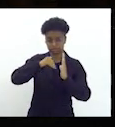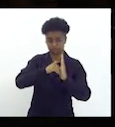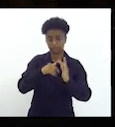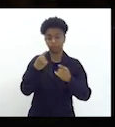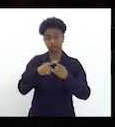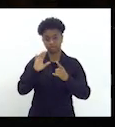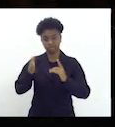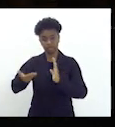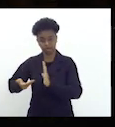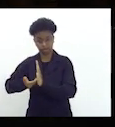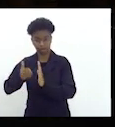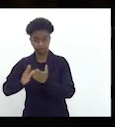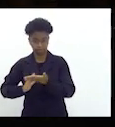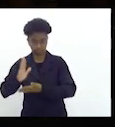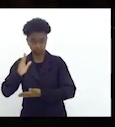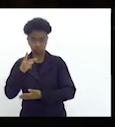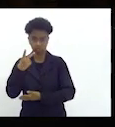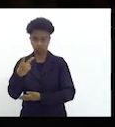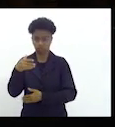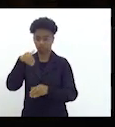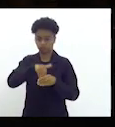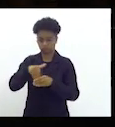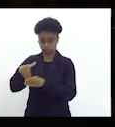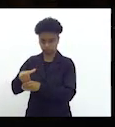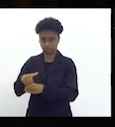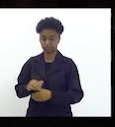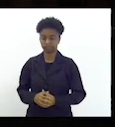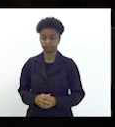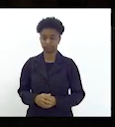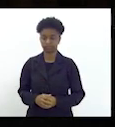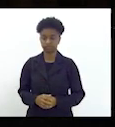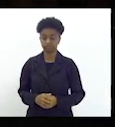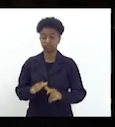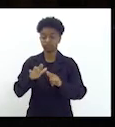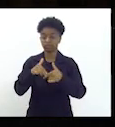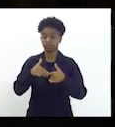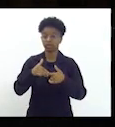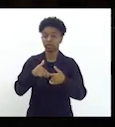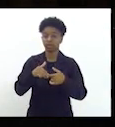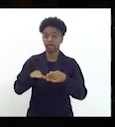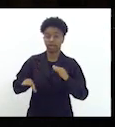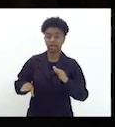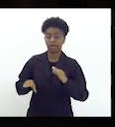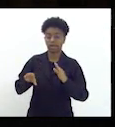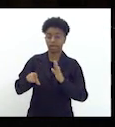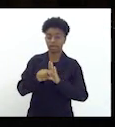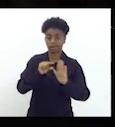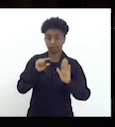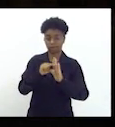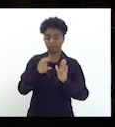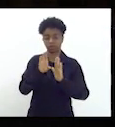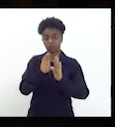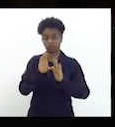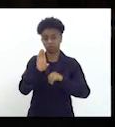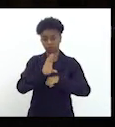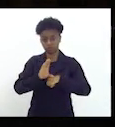em duas rotações através de uma Emenda Constitucional 45